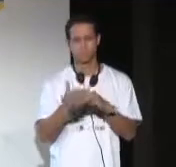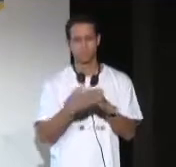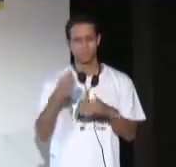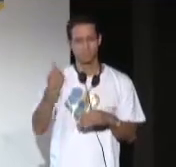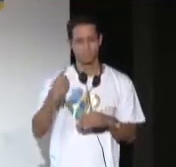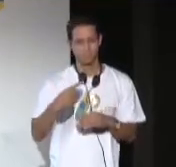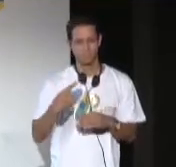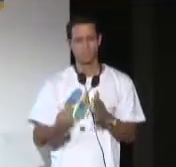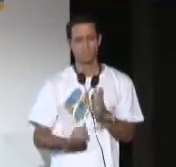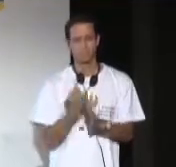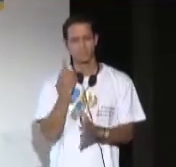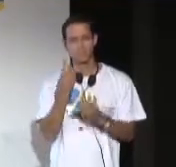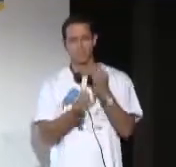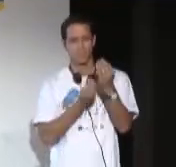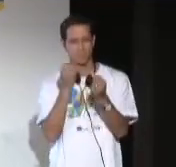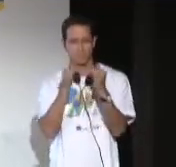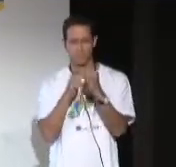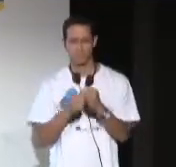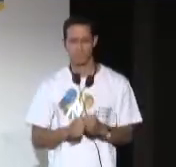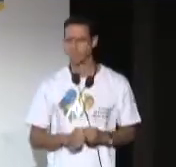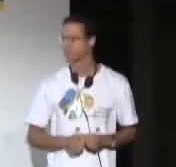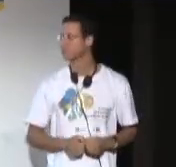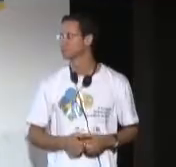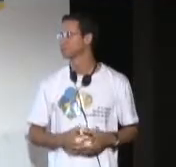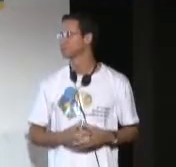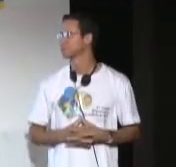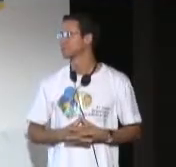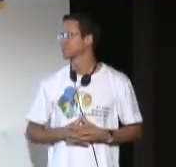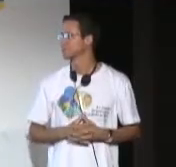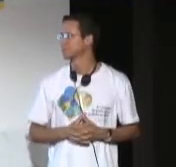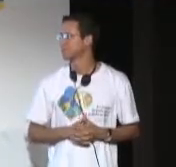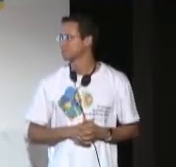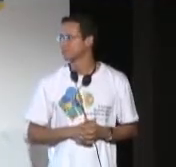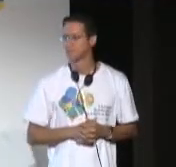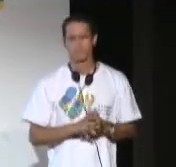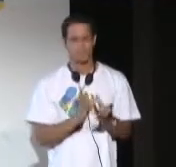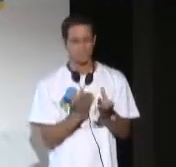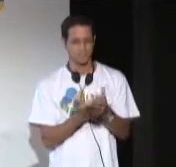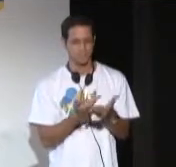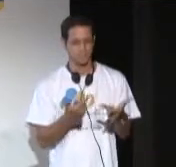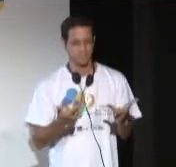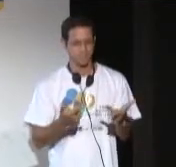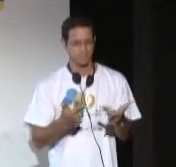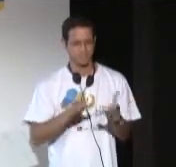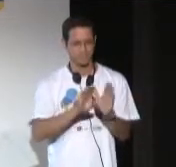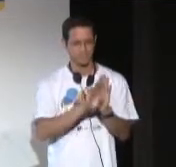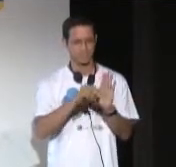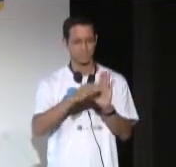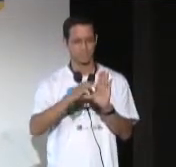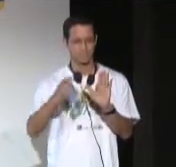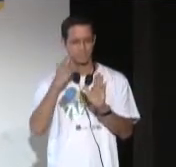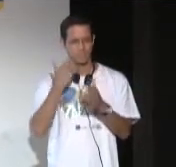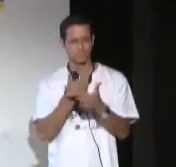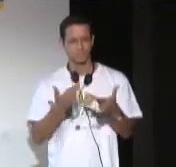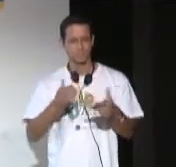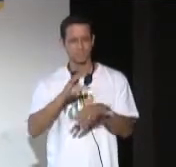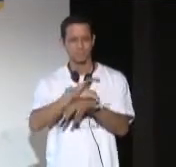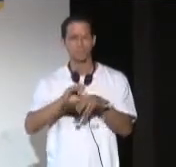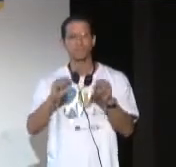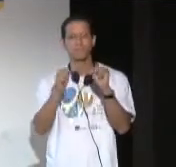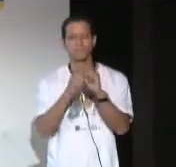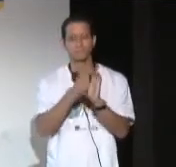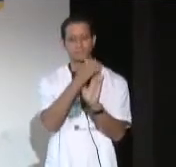pergunta o como fazer isso. Pois é, e no tocante ao documento, como ele não tinha interesse em se constituir numa